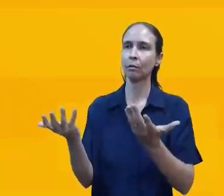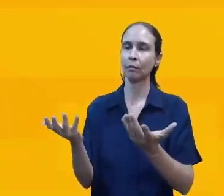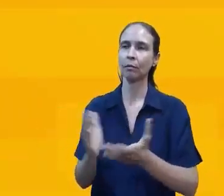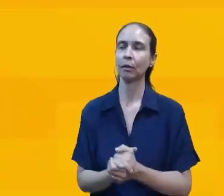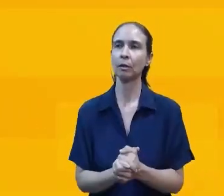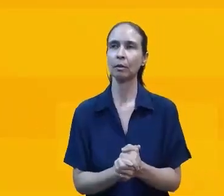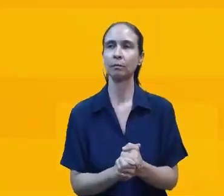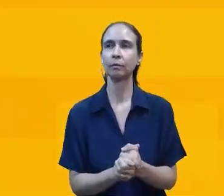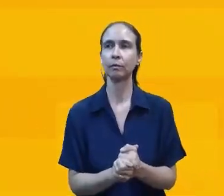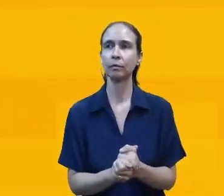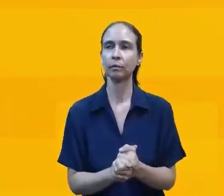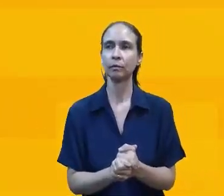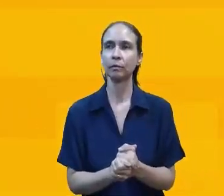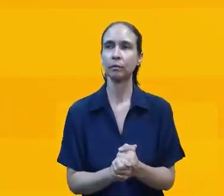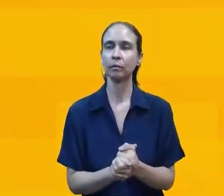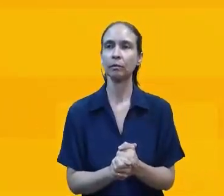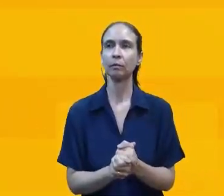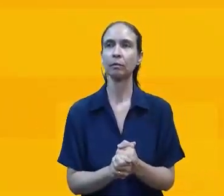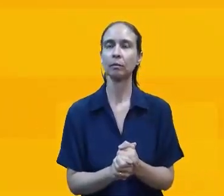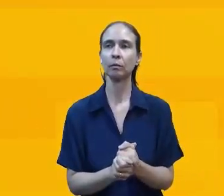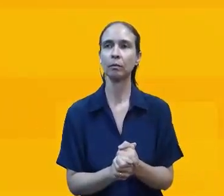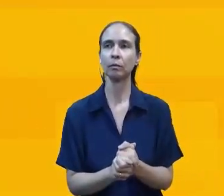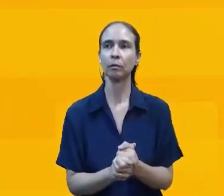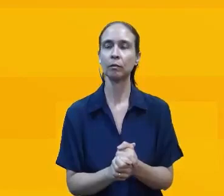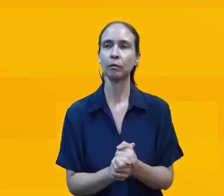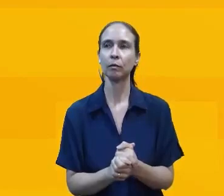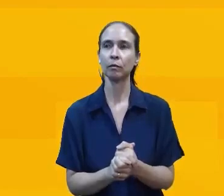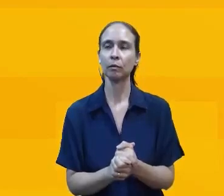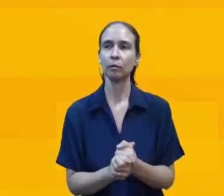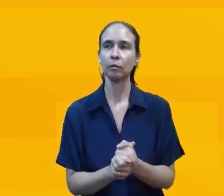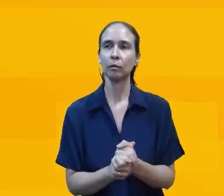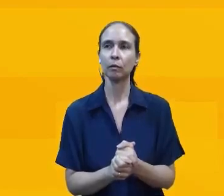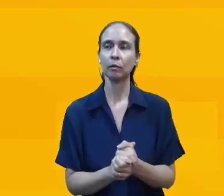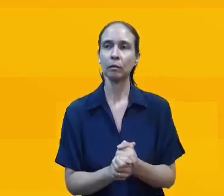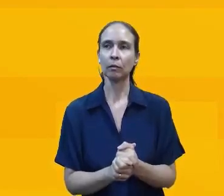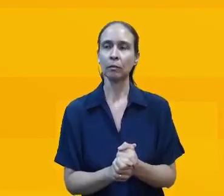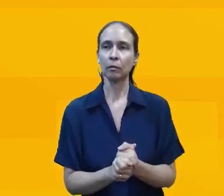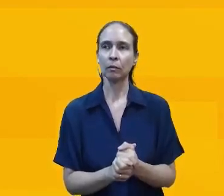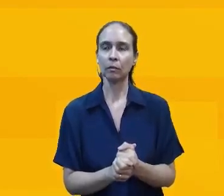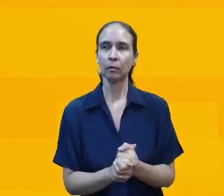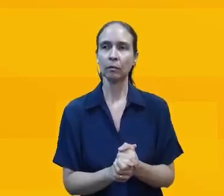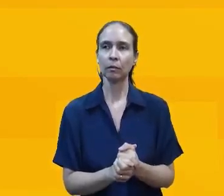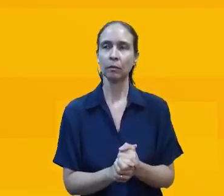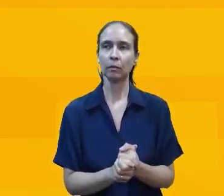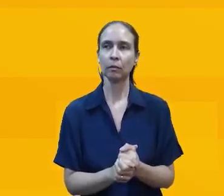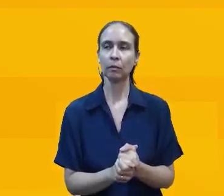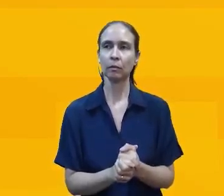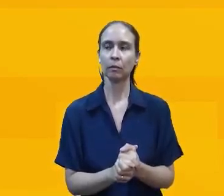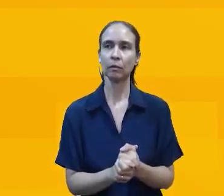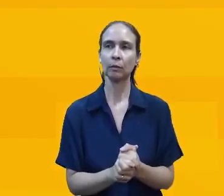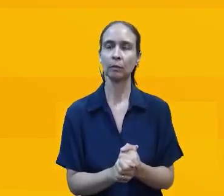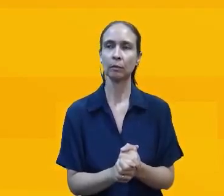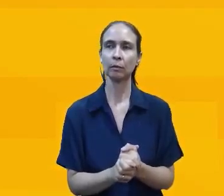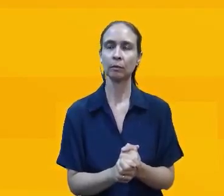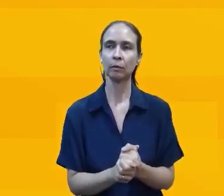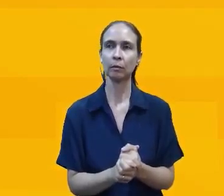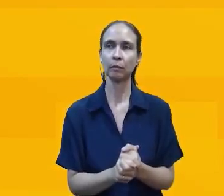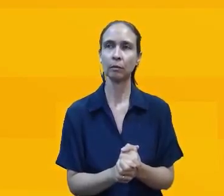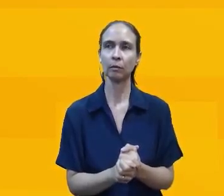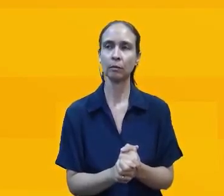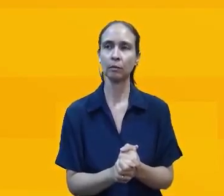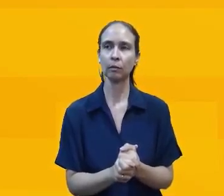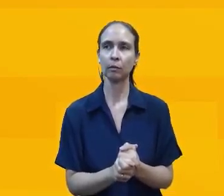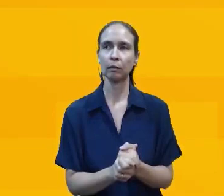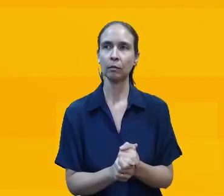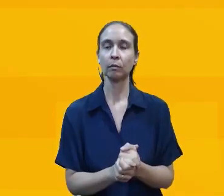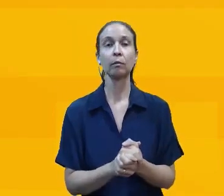Quer dizer, eu gostaria realmente de destacar mais um pontinho aí que a gente passou rapidamente. A